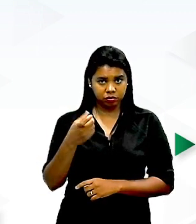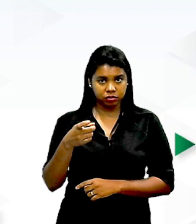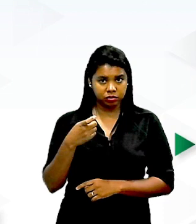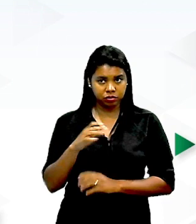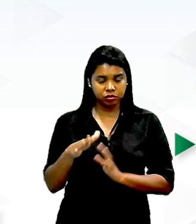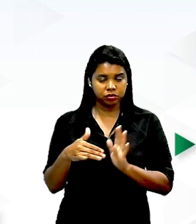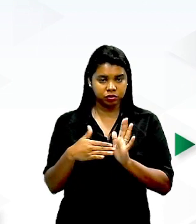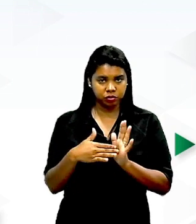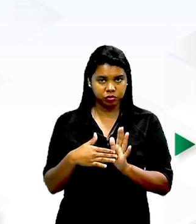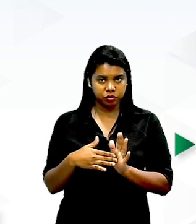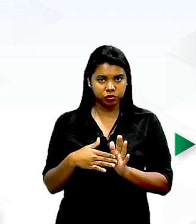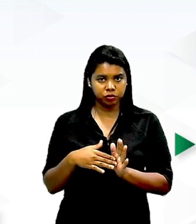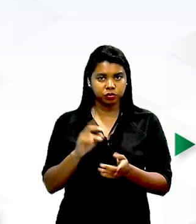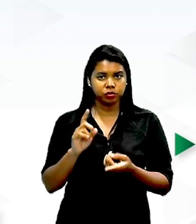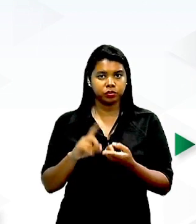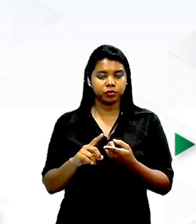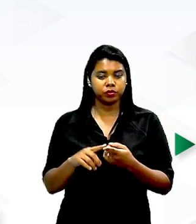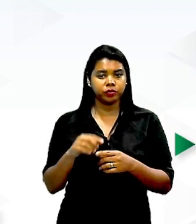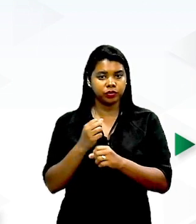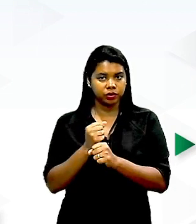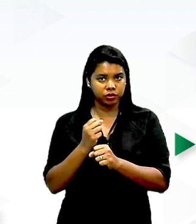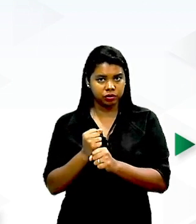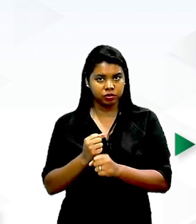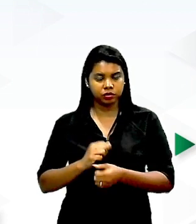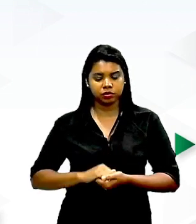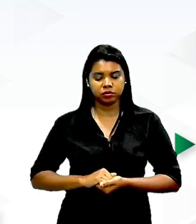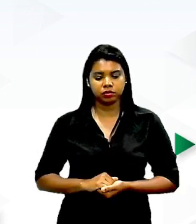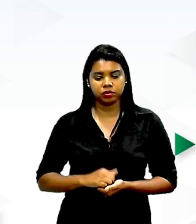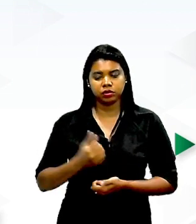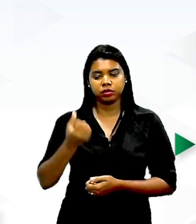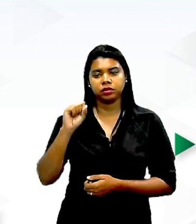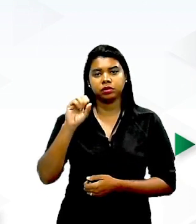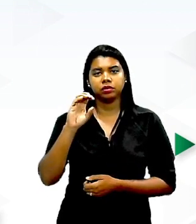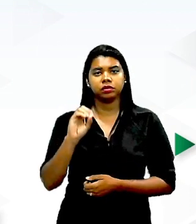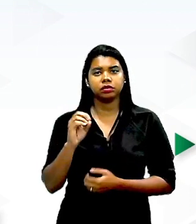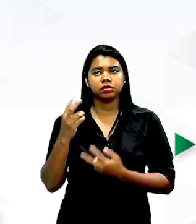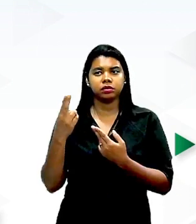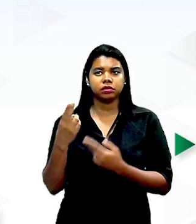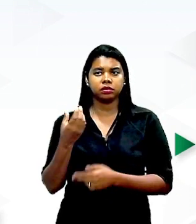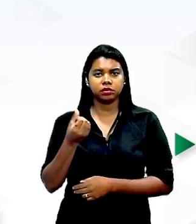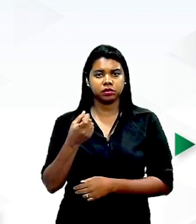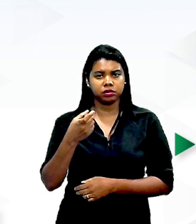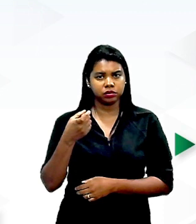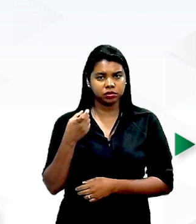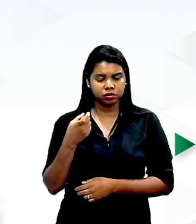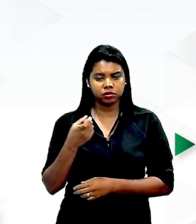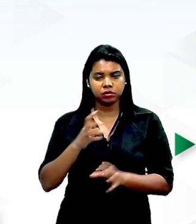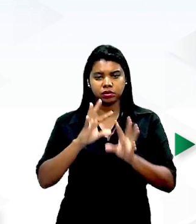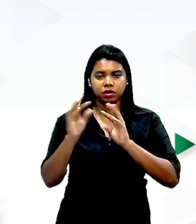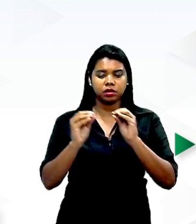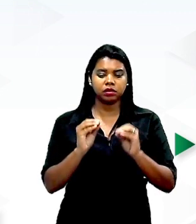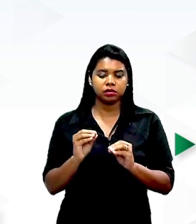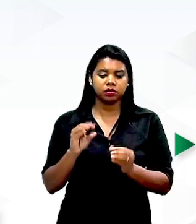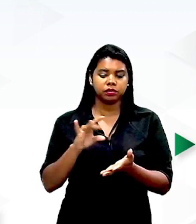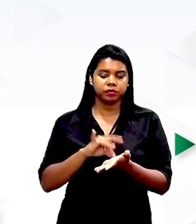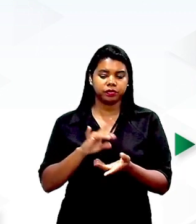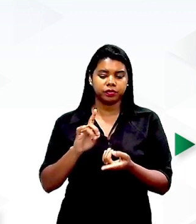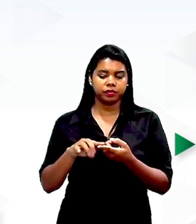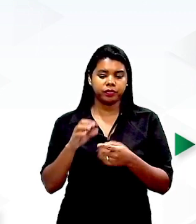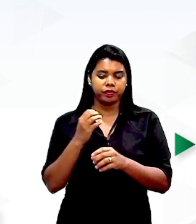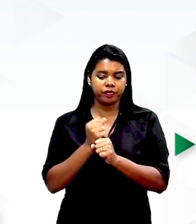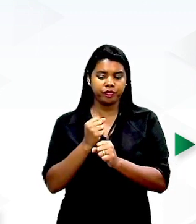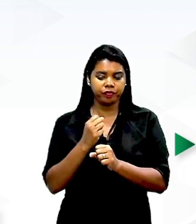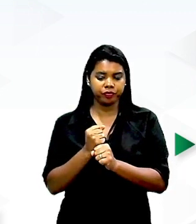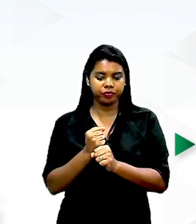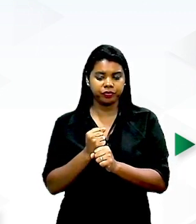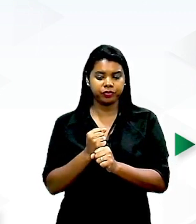x, então eu posso somá-los, tá bom? 180 é igual a 6x e aí eu vou pegar esse 6 que está multiplicando e vou passar para